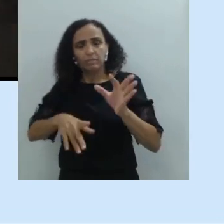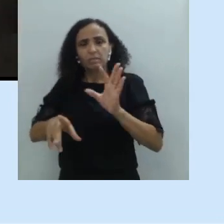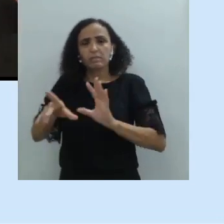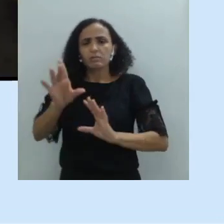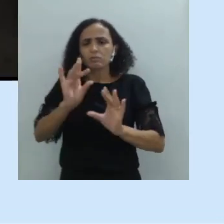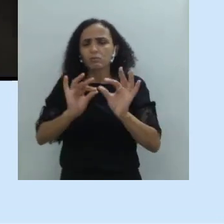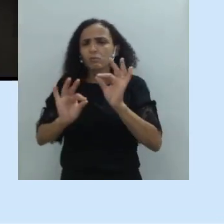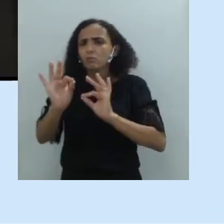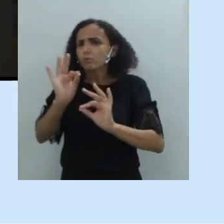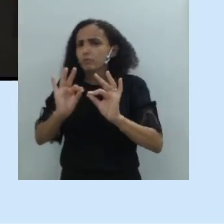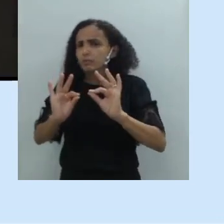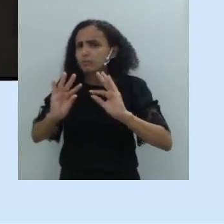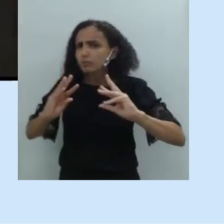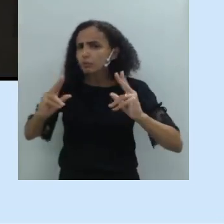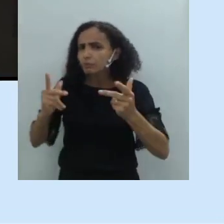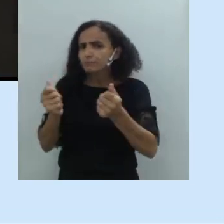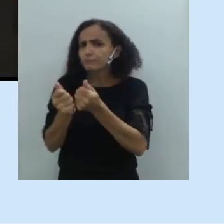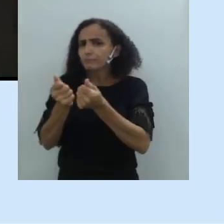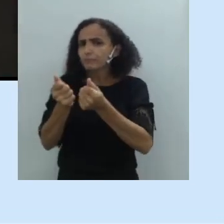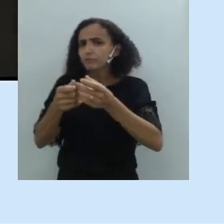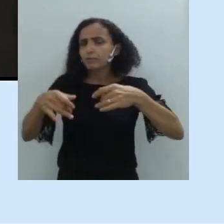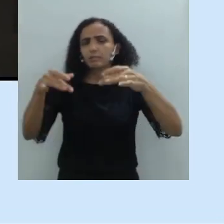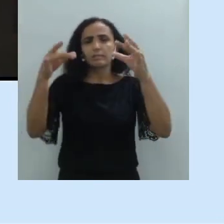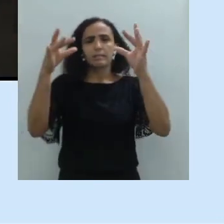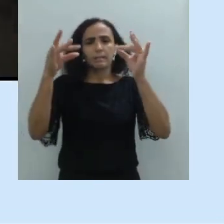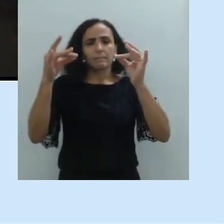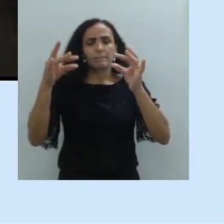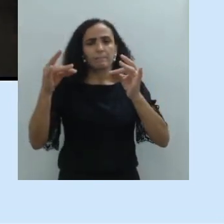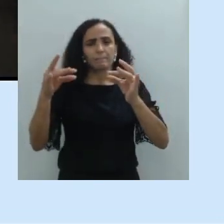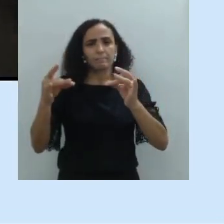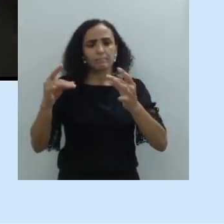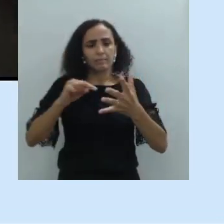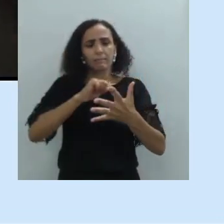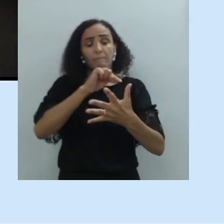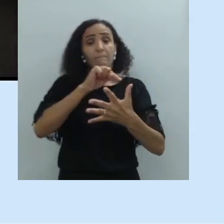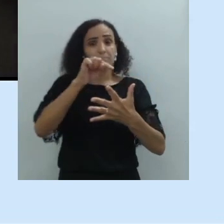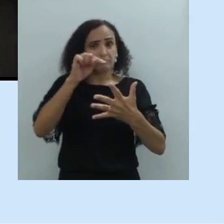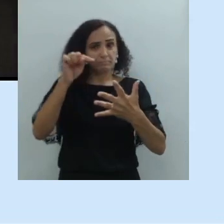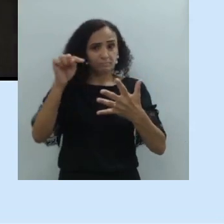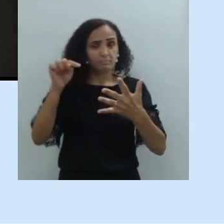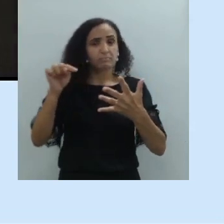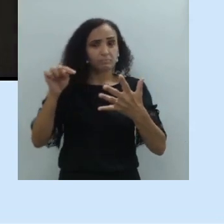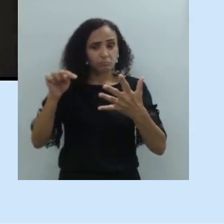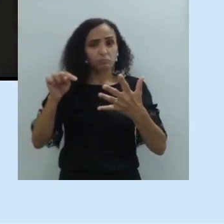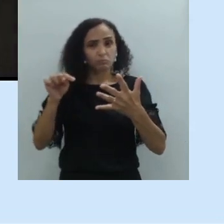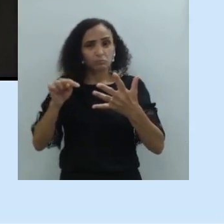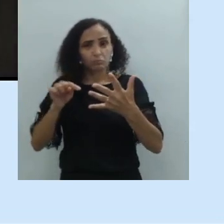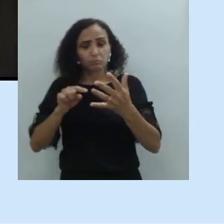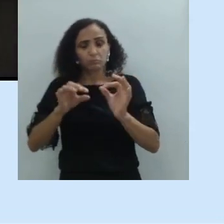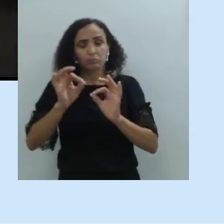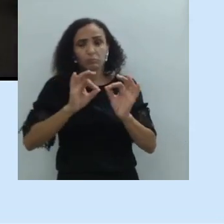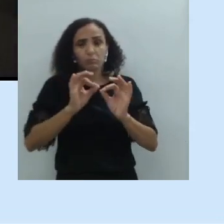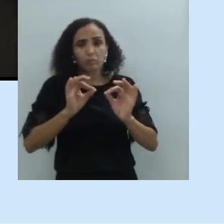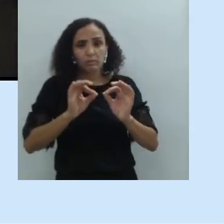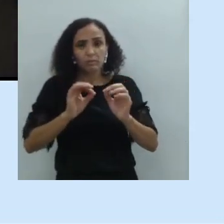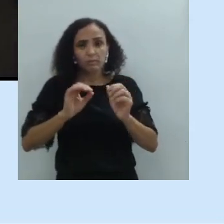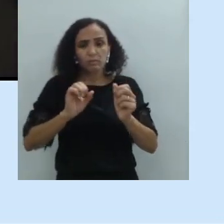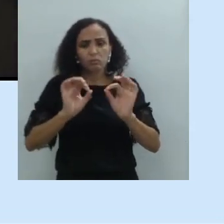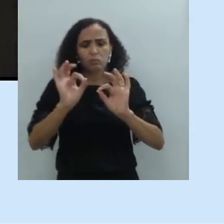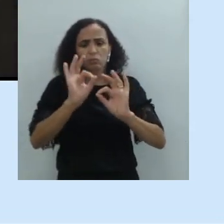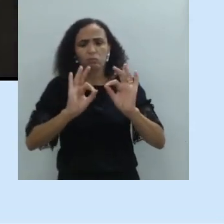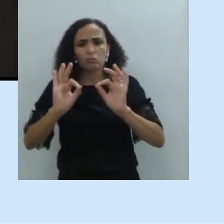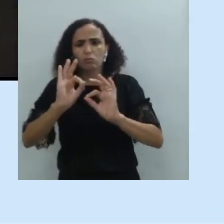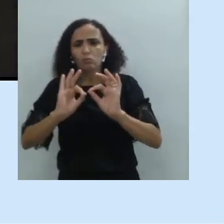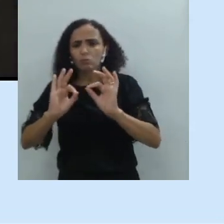meus órgãos, o organismo ele constituiu num sistema, não é? Um sistema o